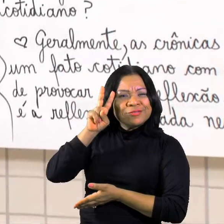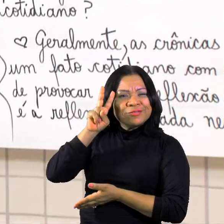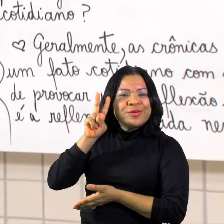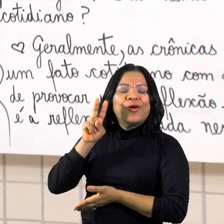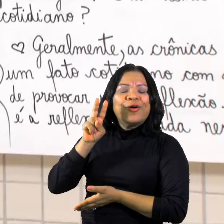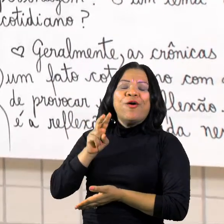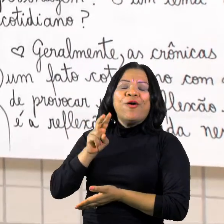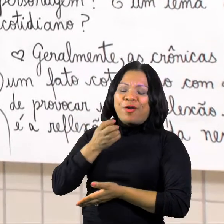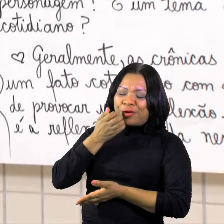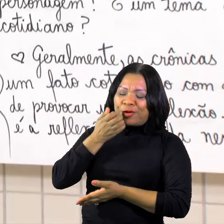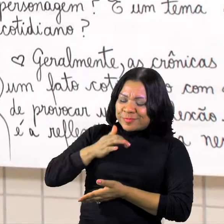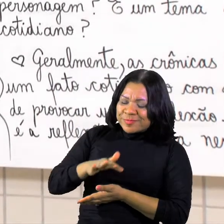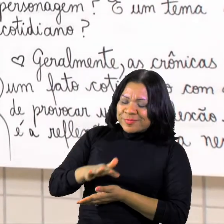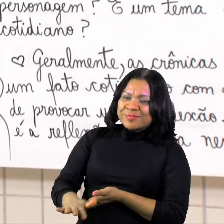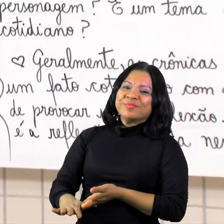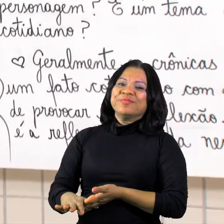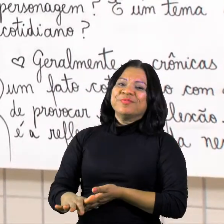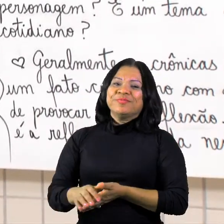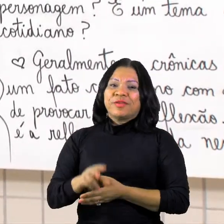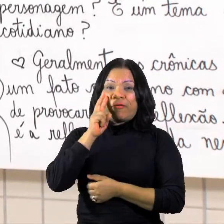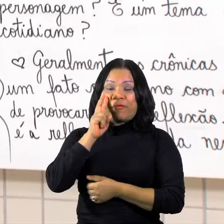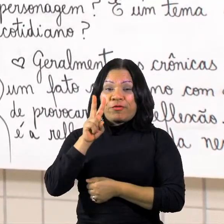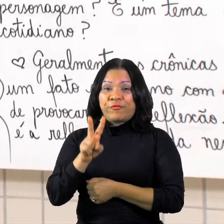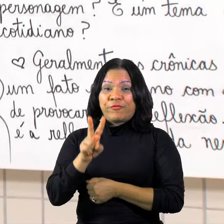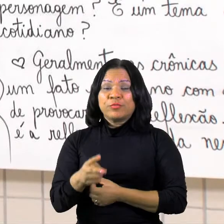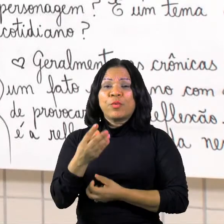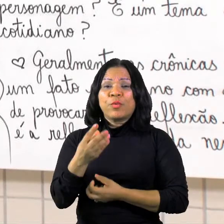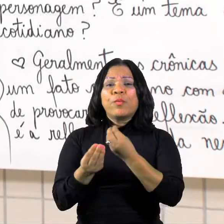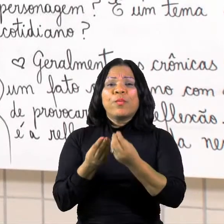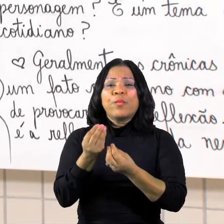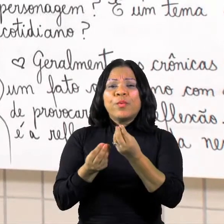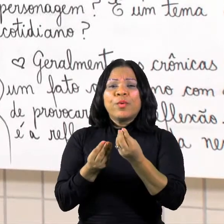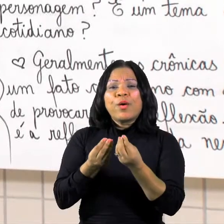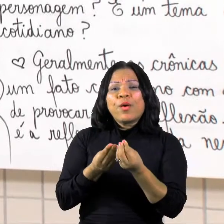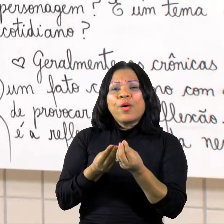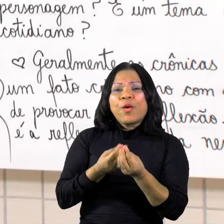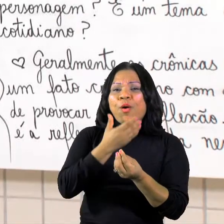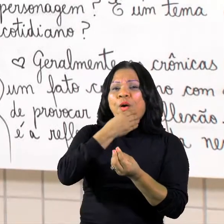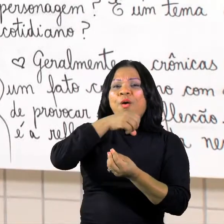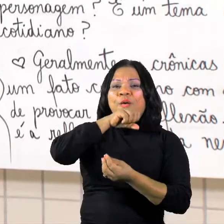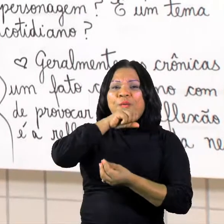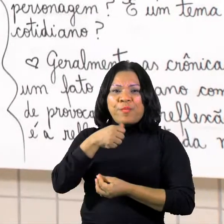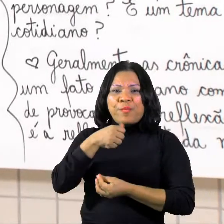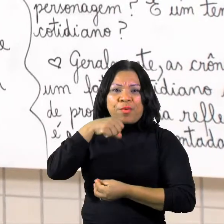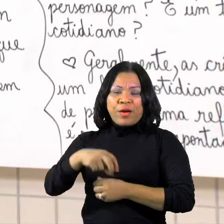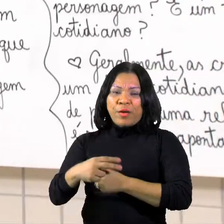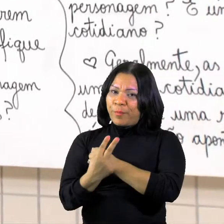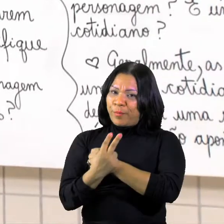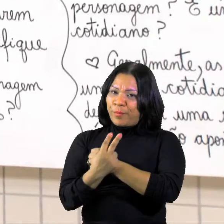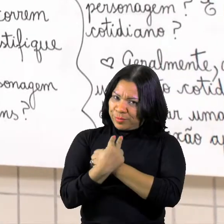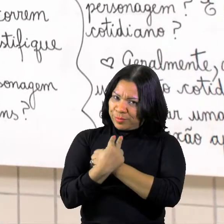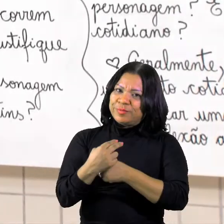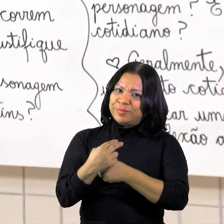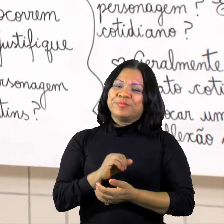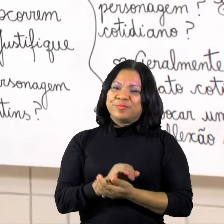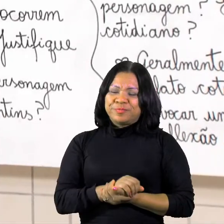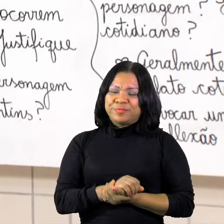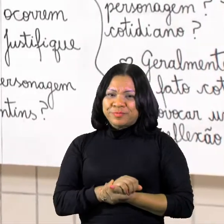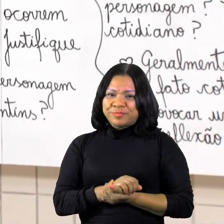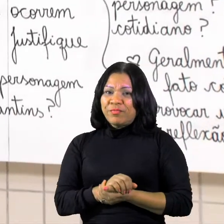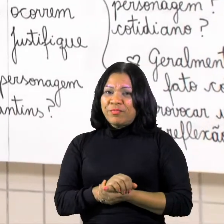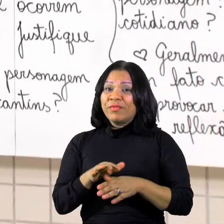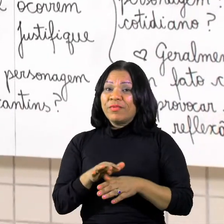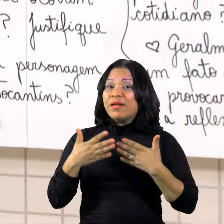infância, vejo que era uma forma dos nossos pais nos protegerem. Qual reflexão